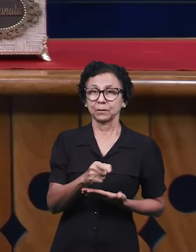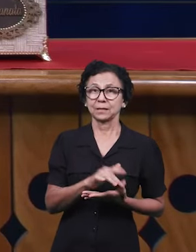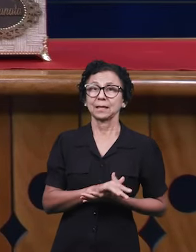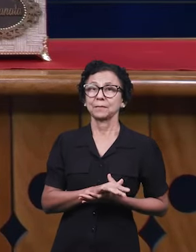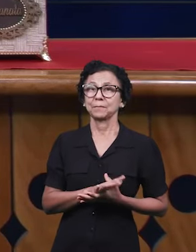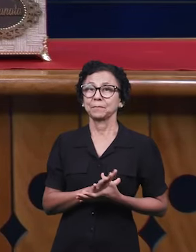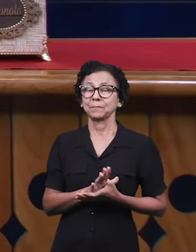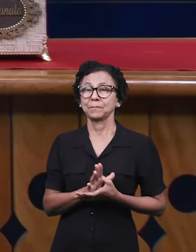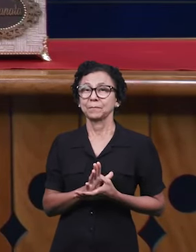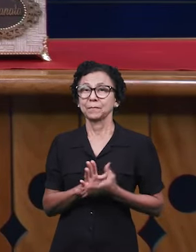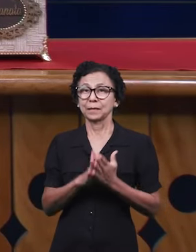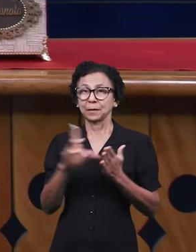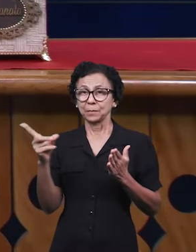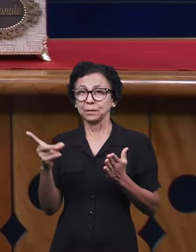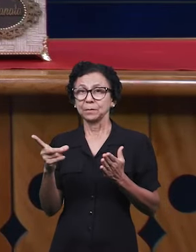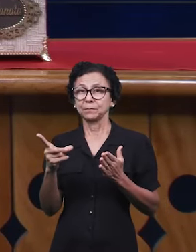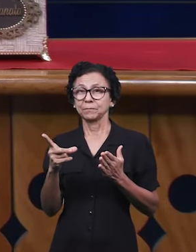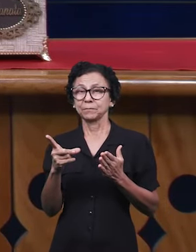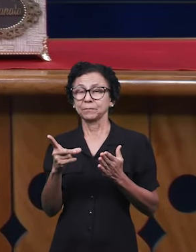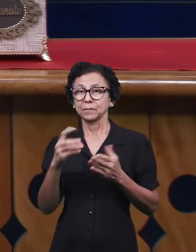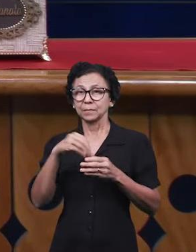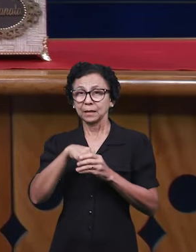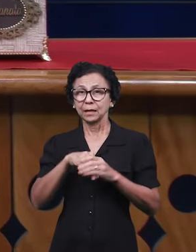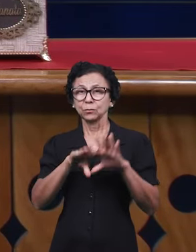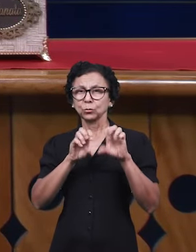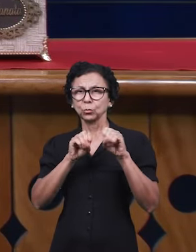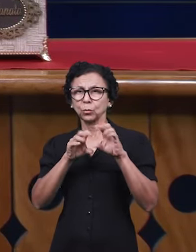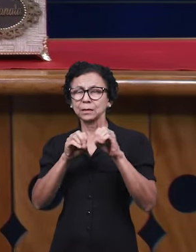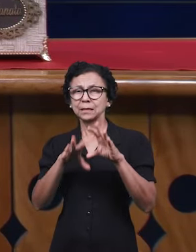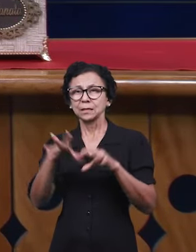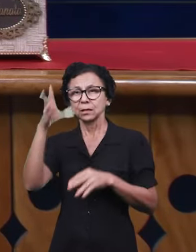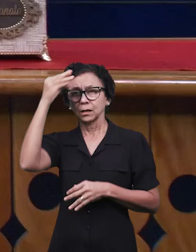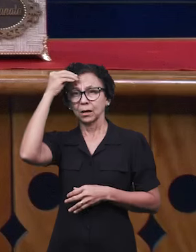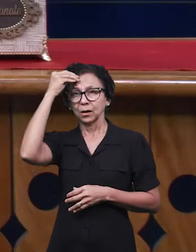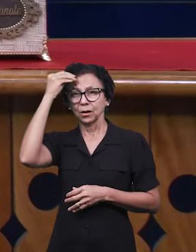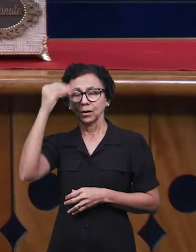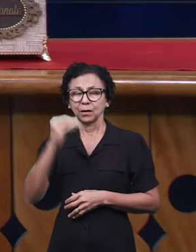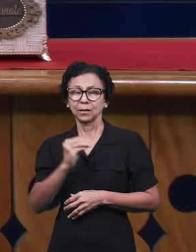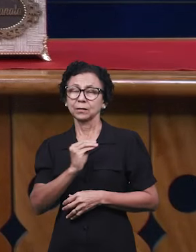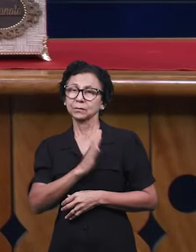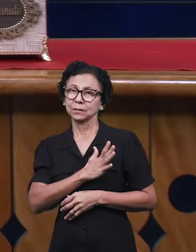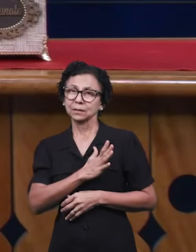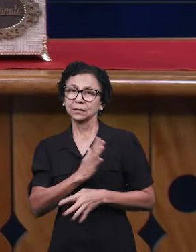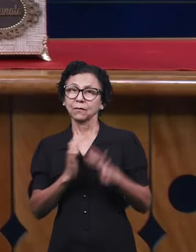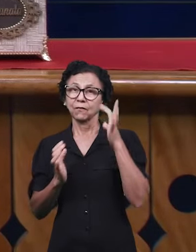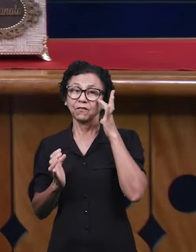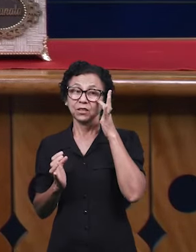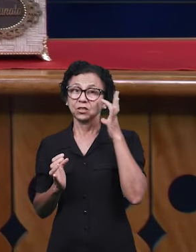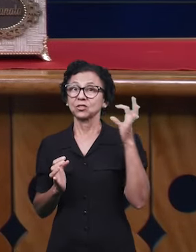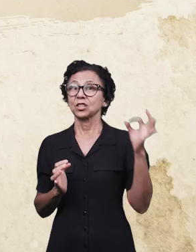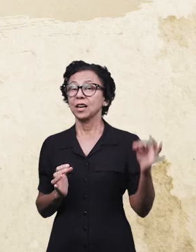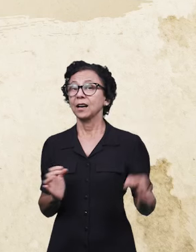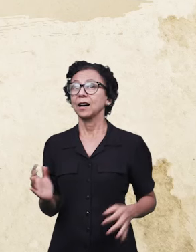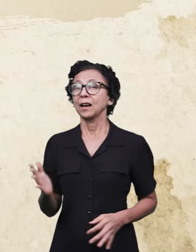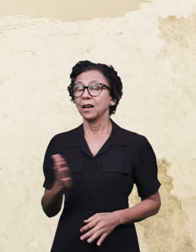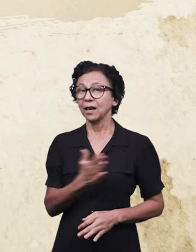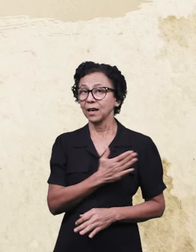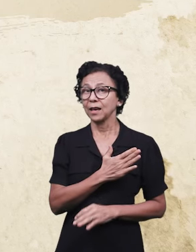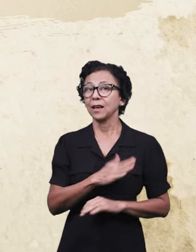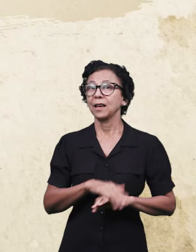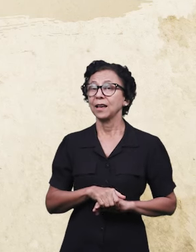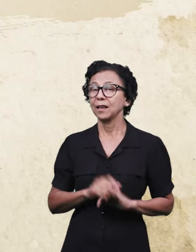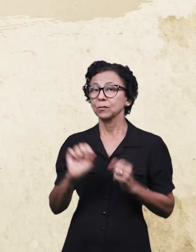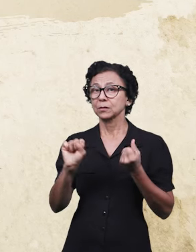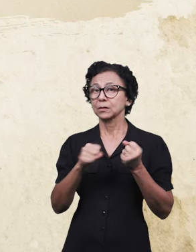palavra. E essa palavra deve estar no coração do crente. E o salmista diz assim,